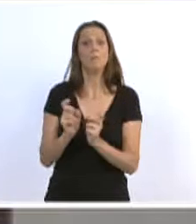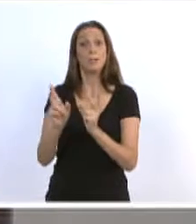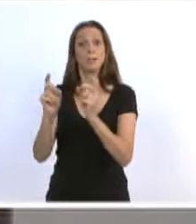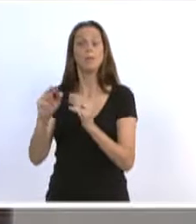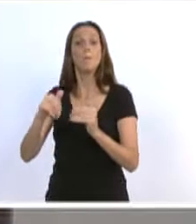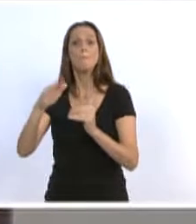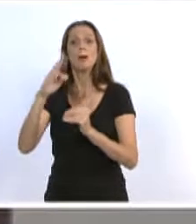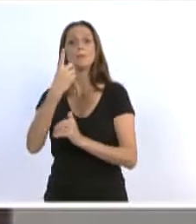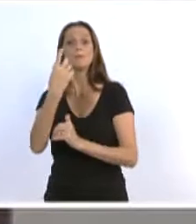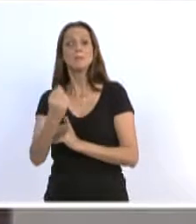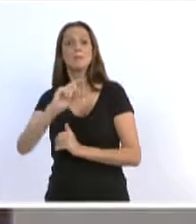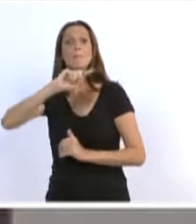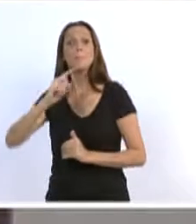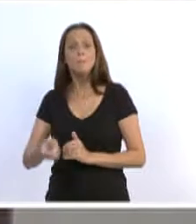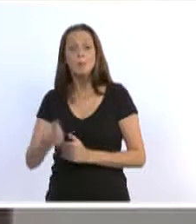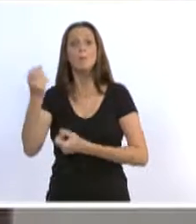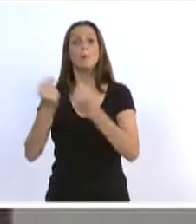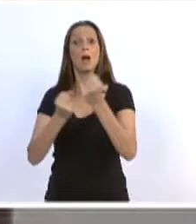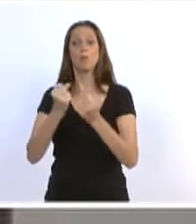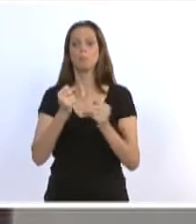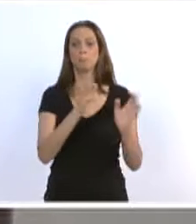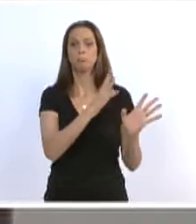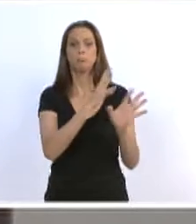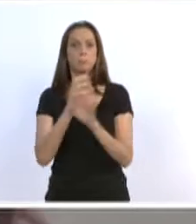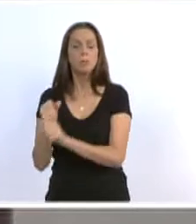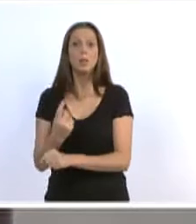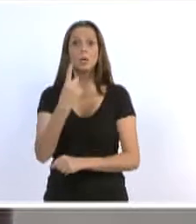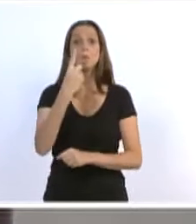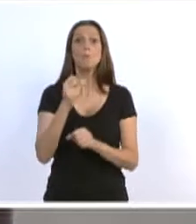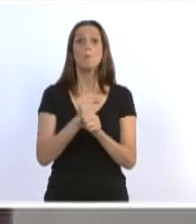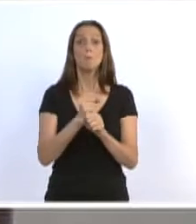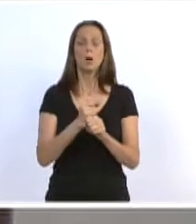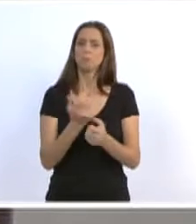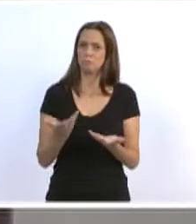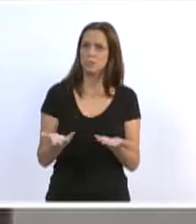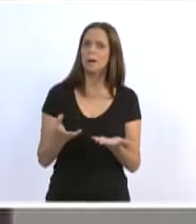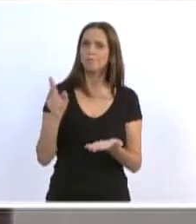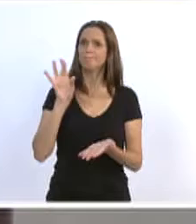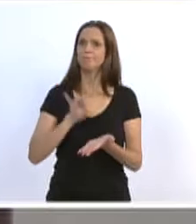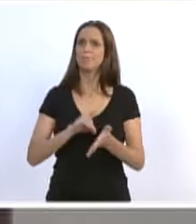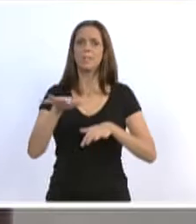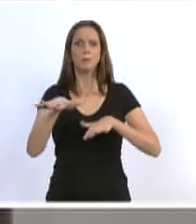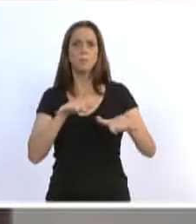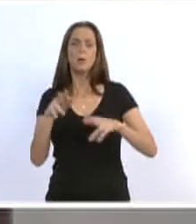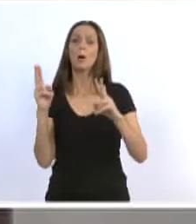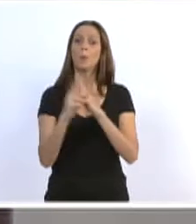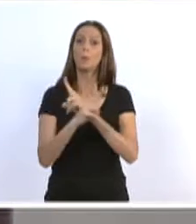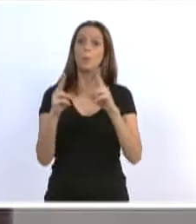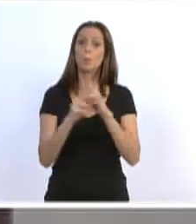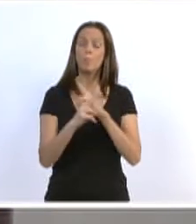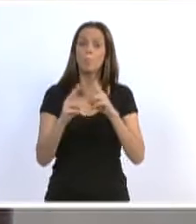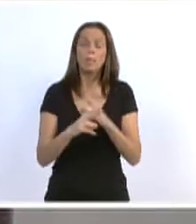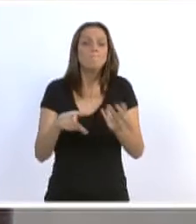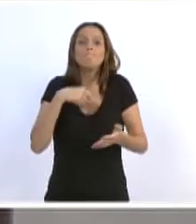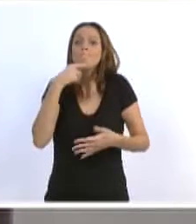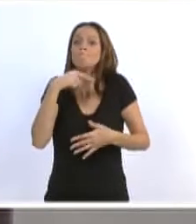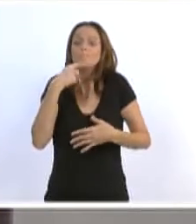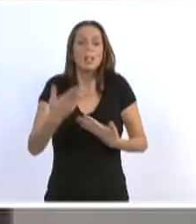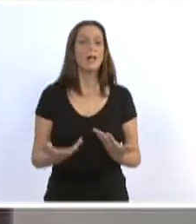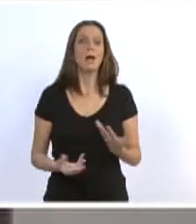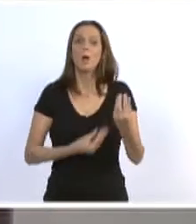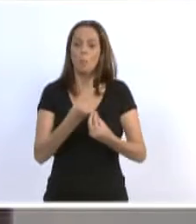16 mil e um ano somente quer dizer a mobilidade urbana nas nossas ruas não têm mais como realmente